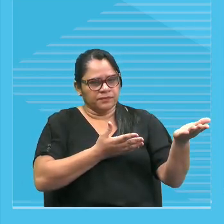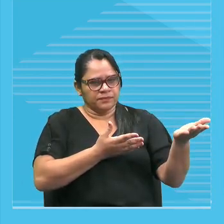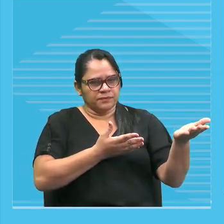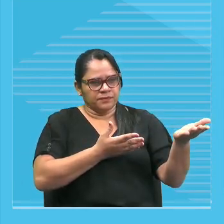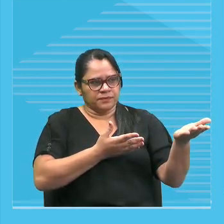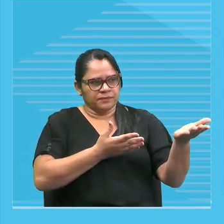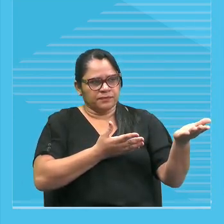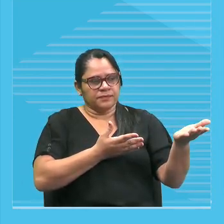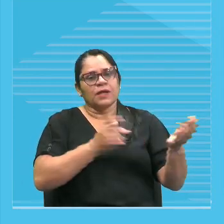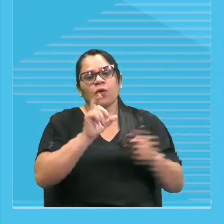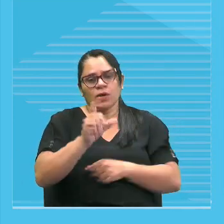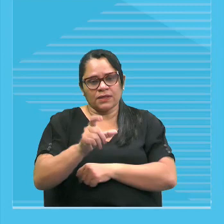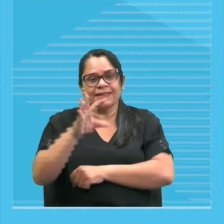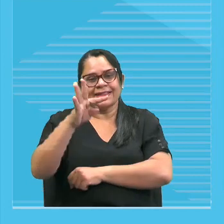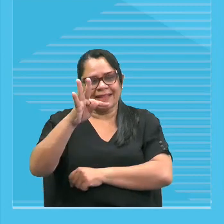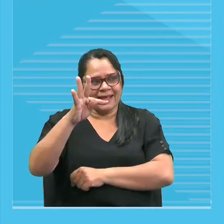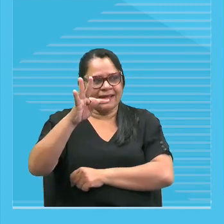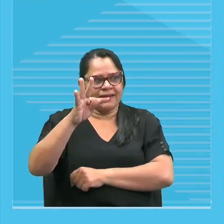taça